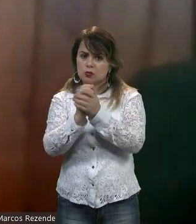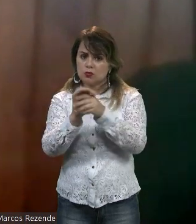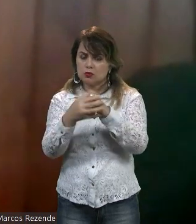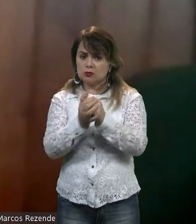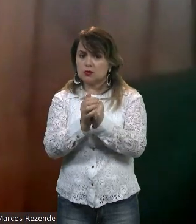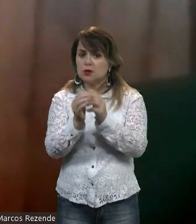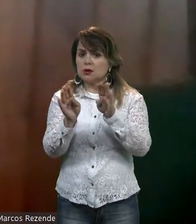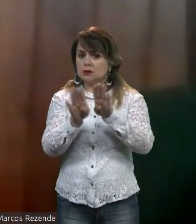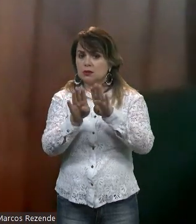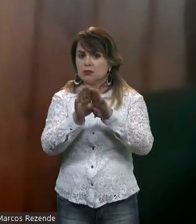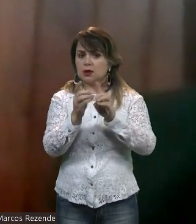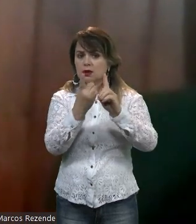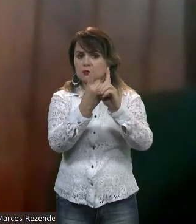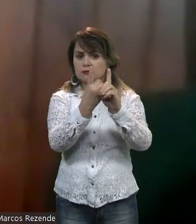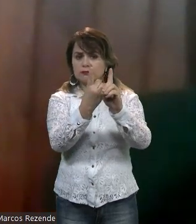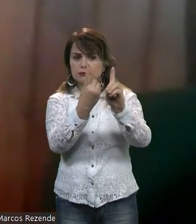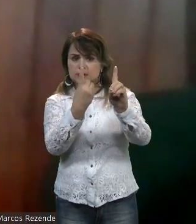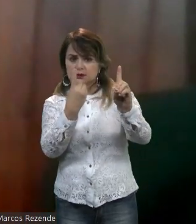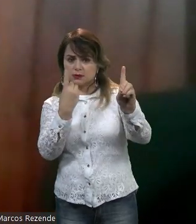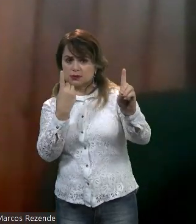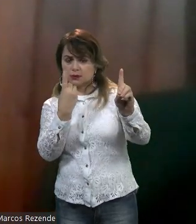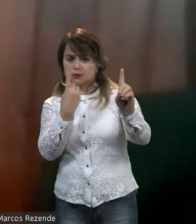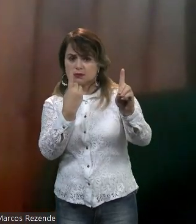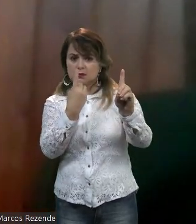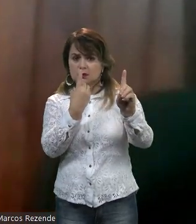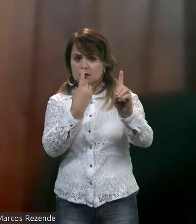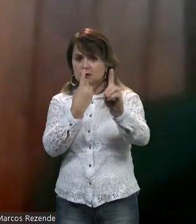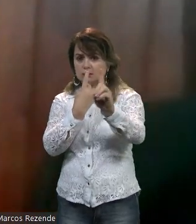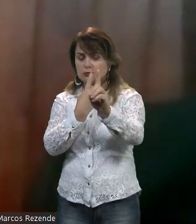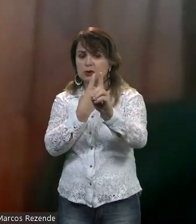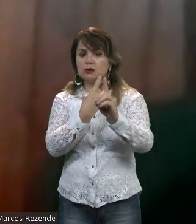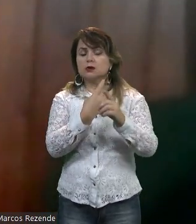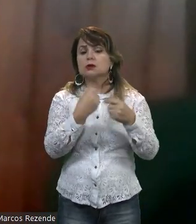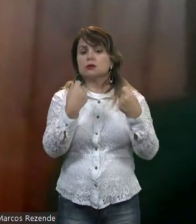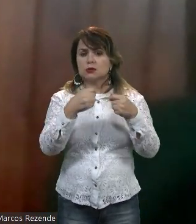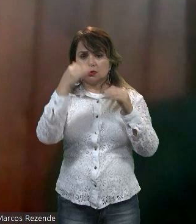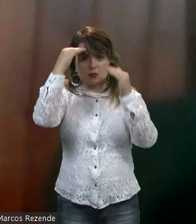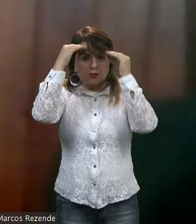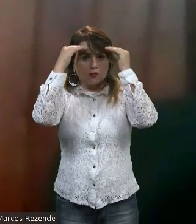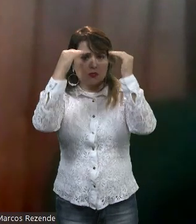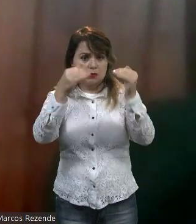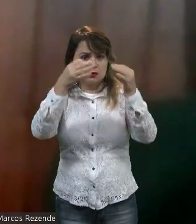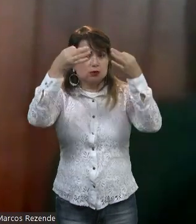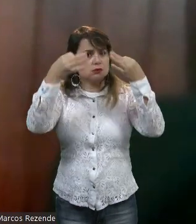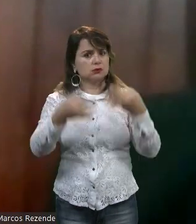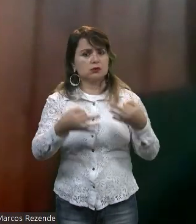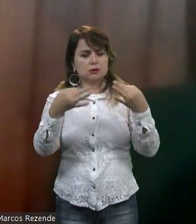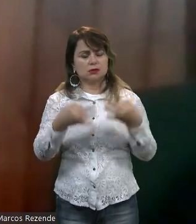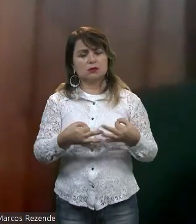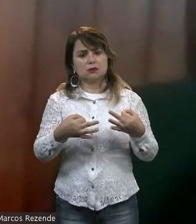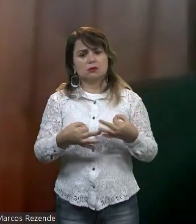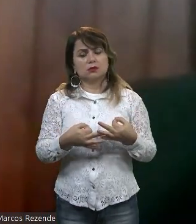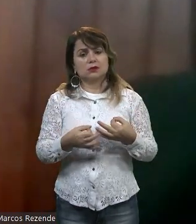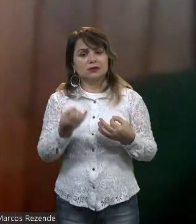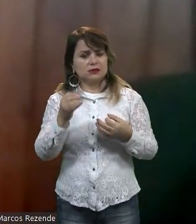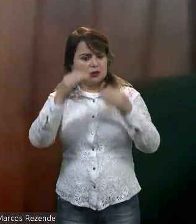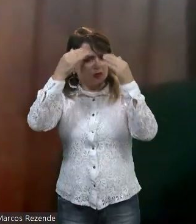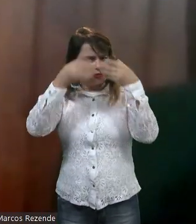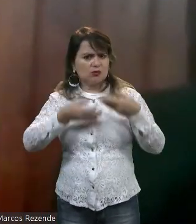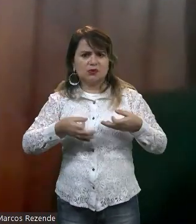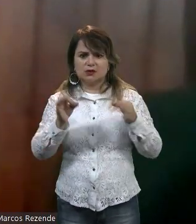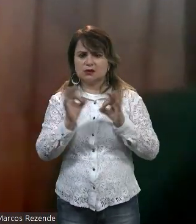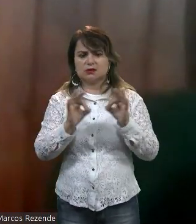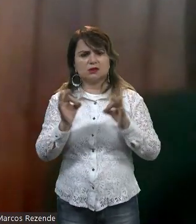do distanciamento social, não cumprirmos rigorosamente aquilo que foi dito pelo vereador Zé Luiz Queiroz, do decreto